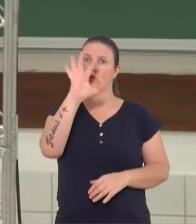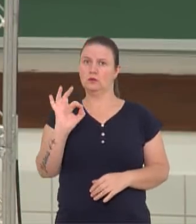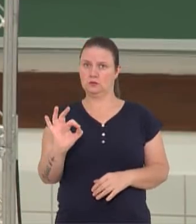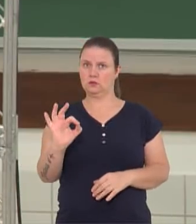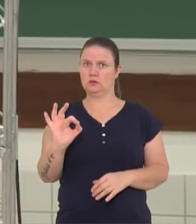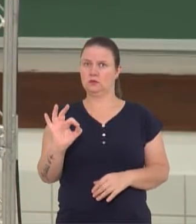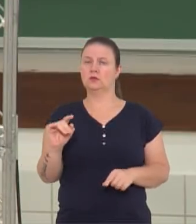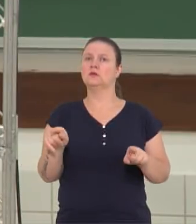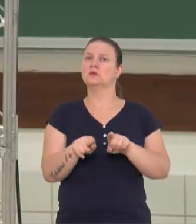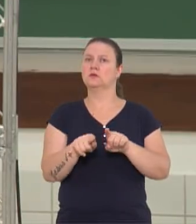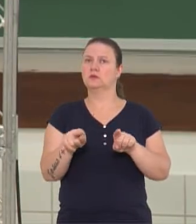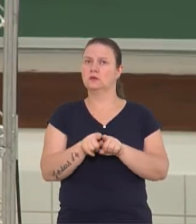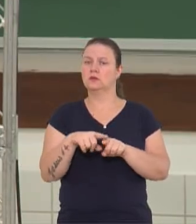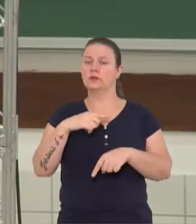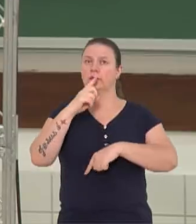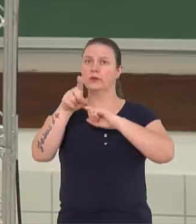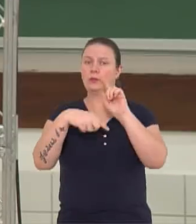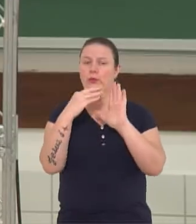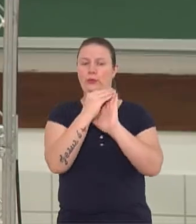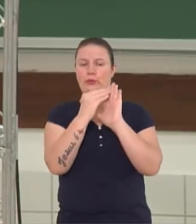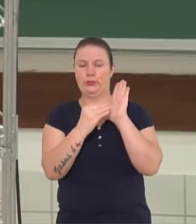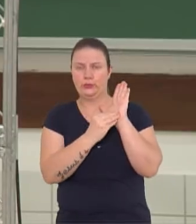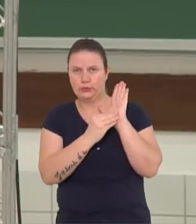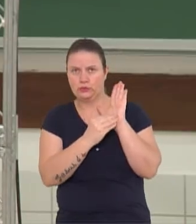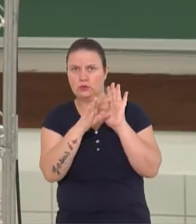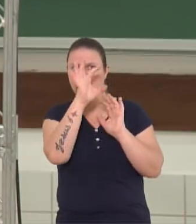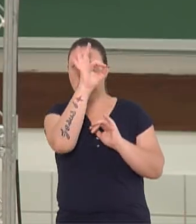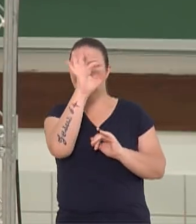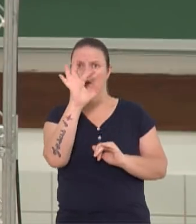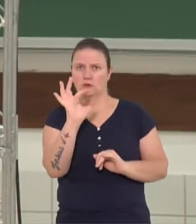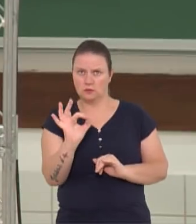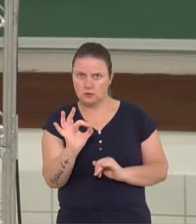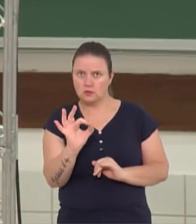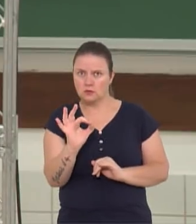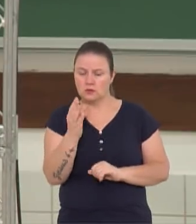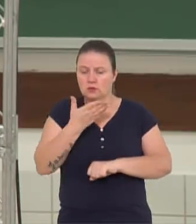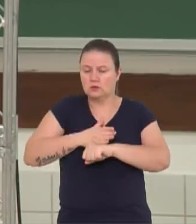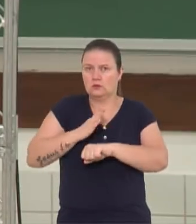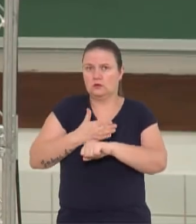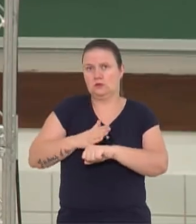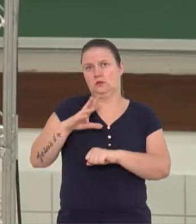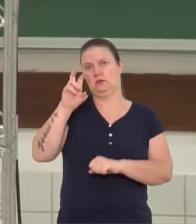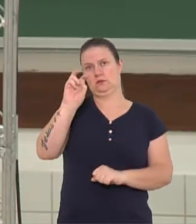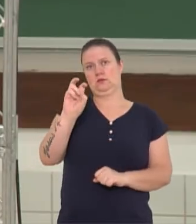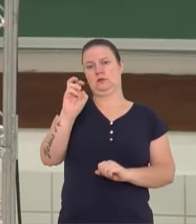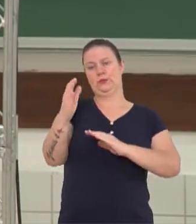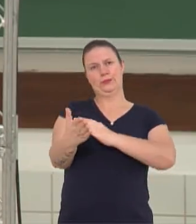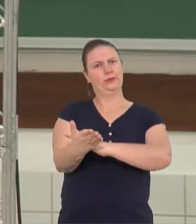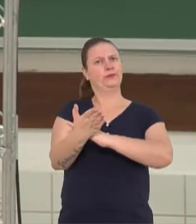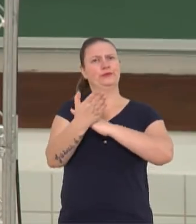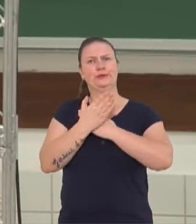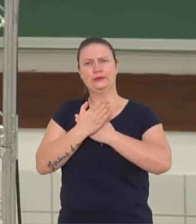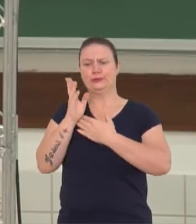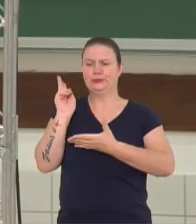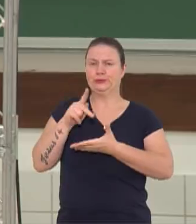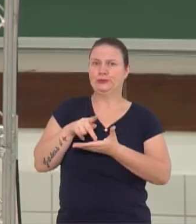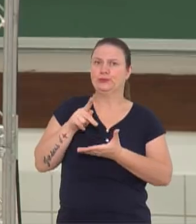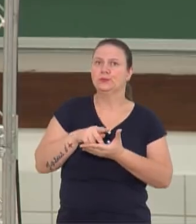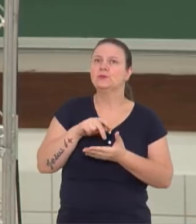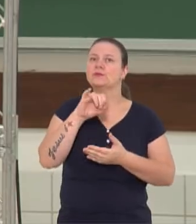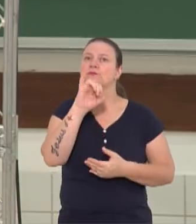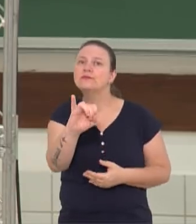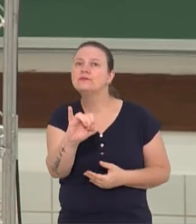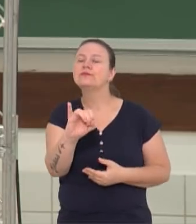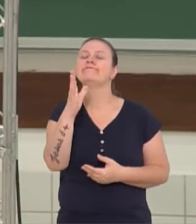Porcentagem. Lá na porcentagem, essas frações do exercício 5 aqui, vai me ajudar muito se eu souber que,